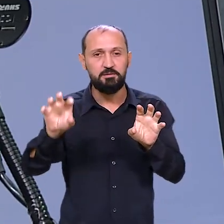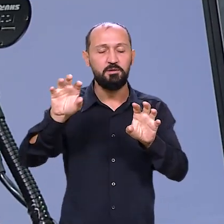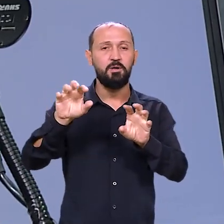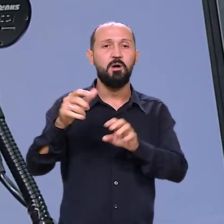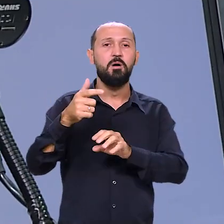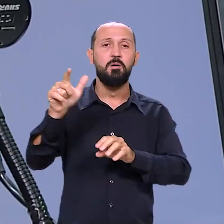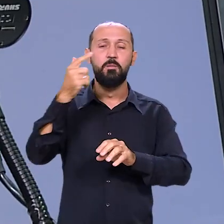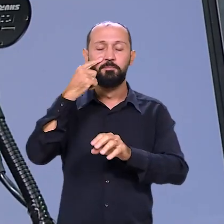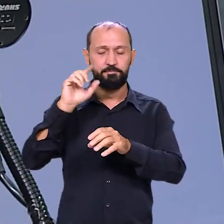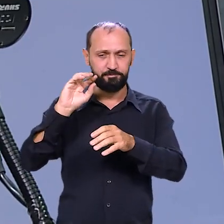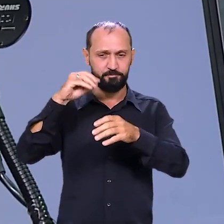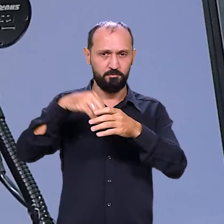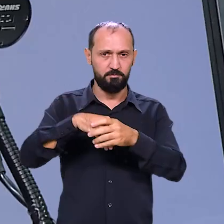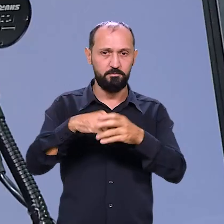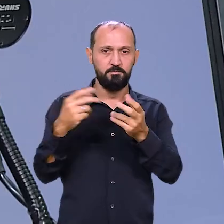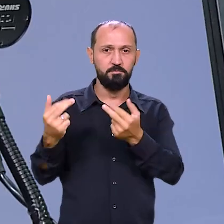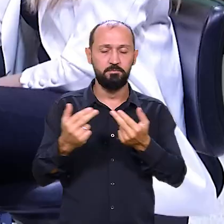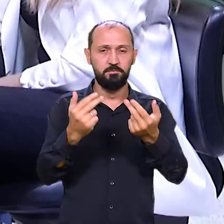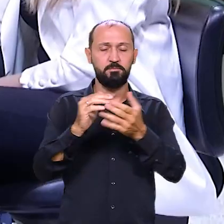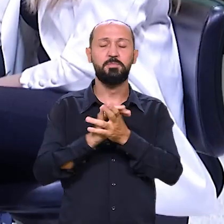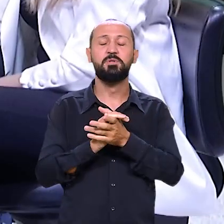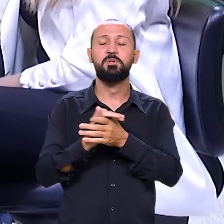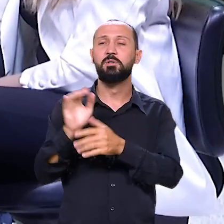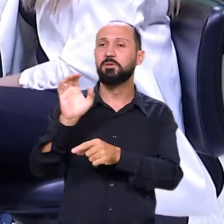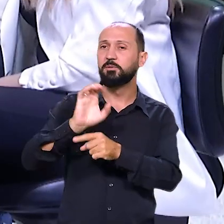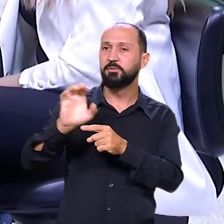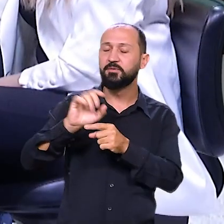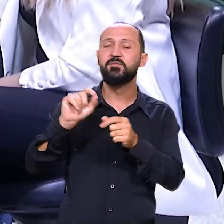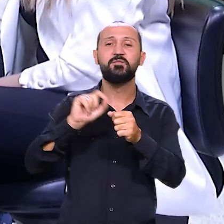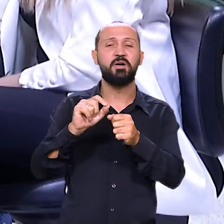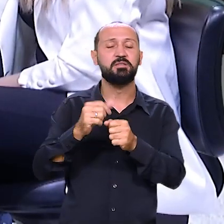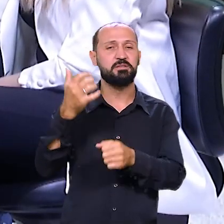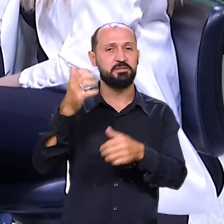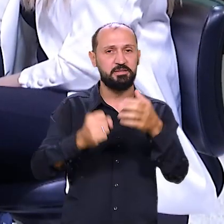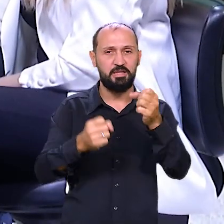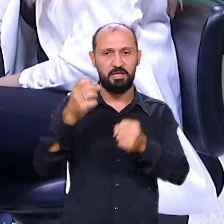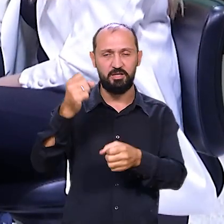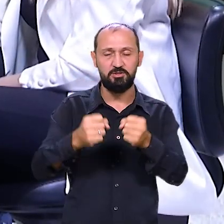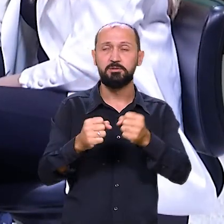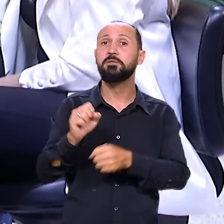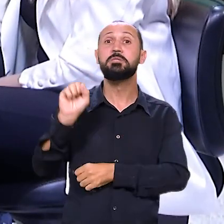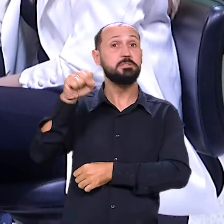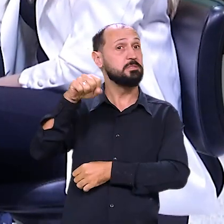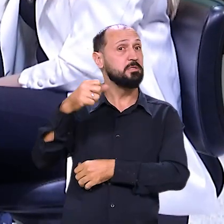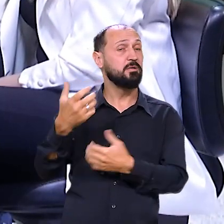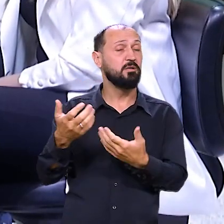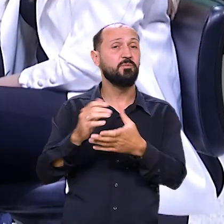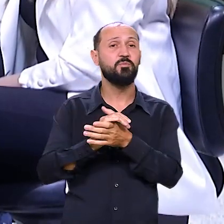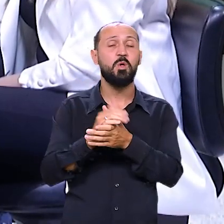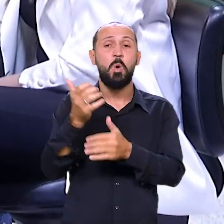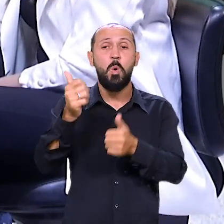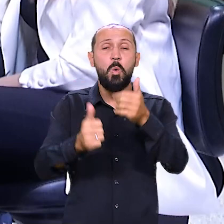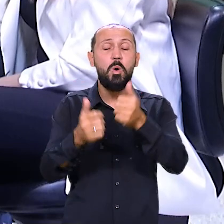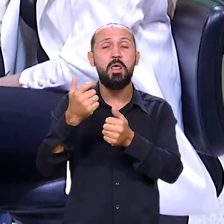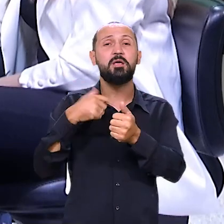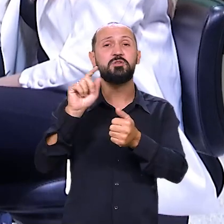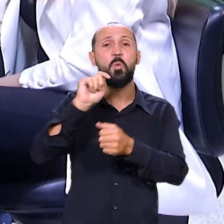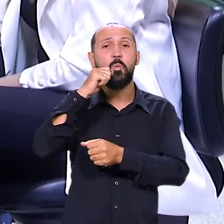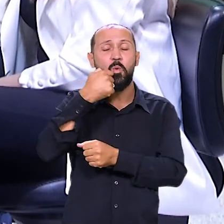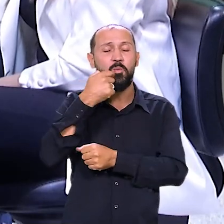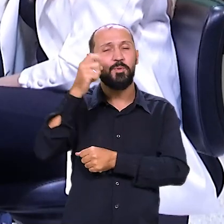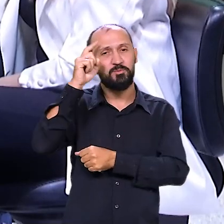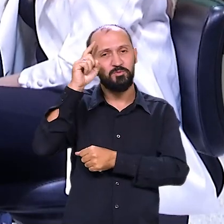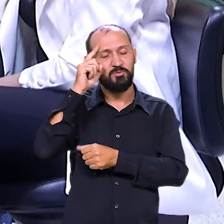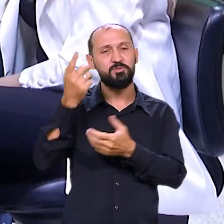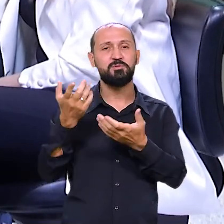regiões e outros setores também. Quer dizer, o estado inteiro produz leite, né, deputado? Com certeza. O leite é o pão de cada